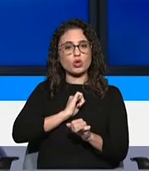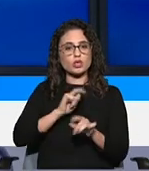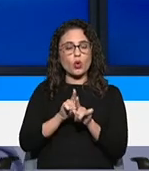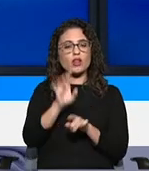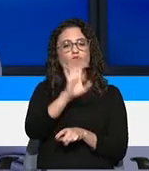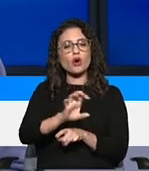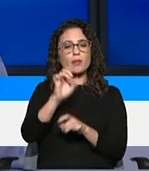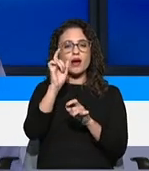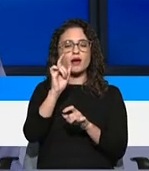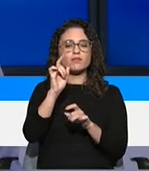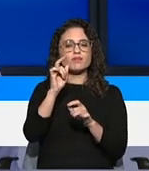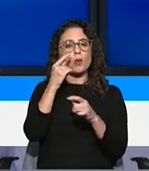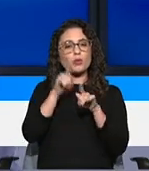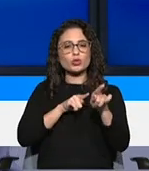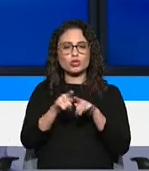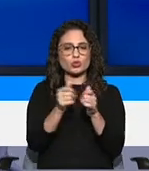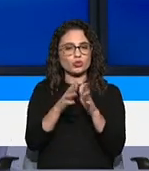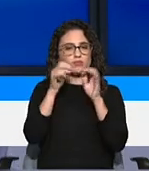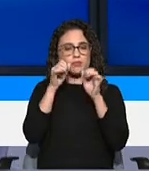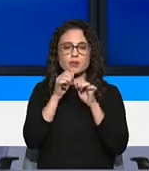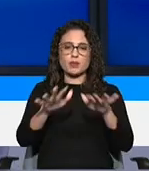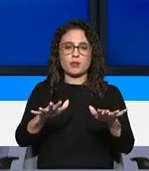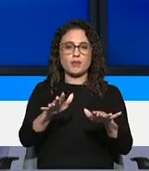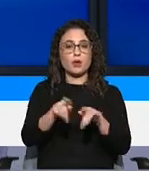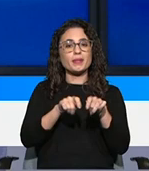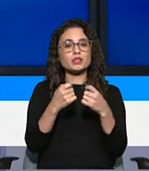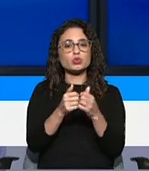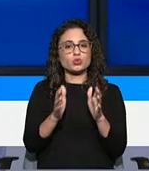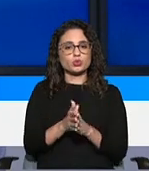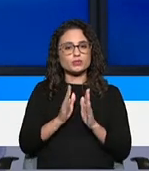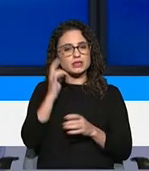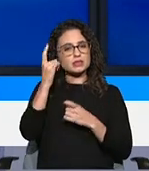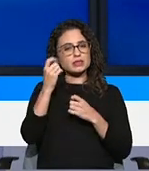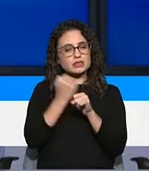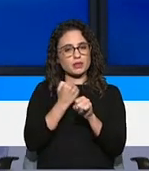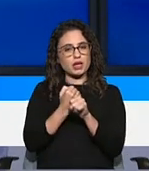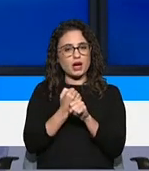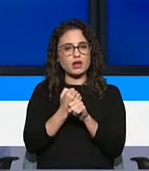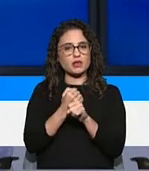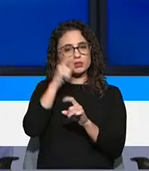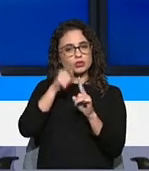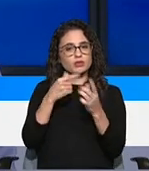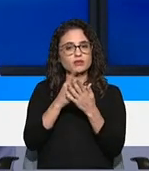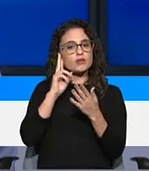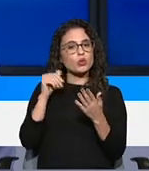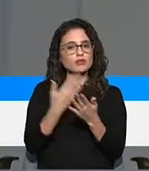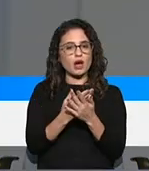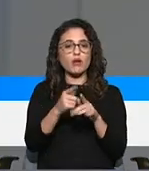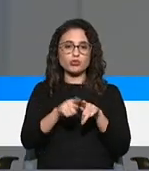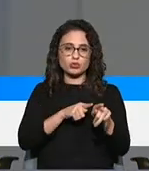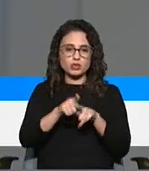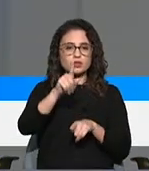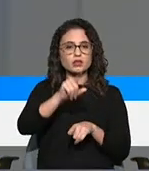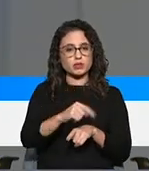dos políticos e ess e todos nós partidos e temos de trabalhar no sentido de valorizar a política e e e os